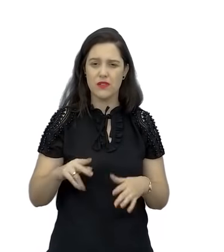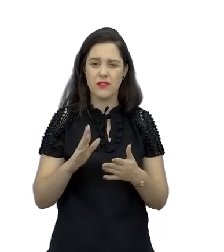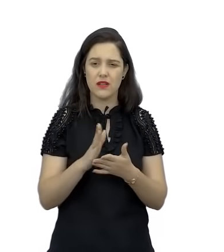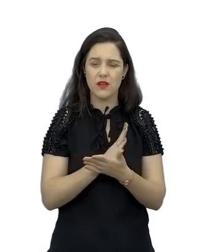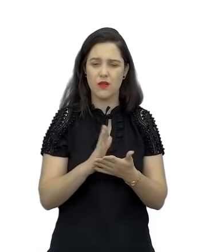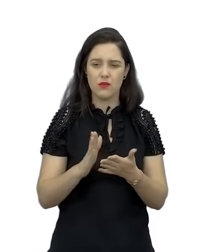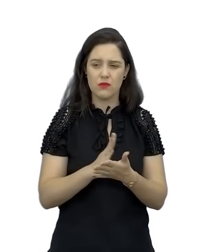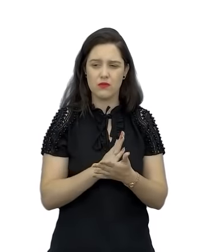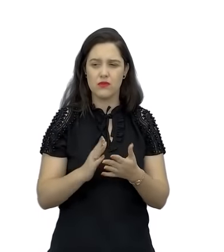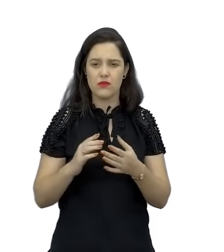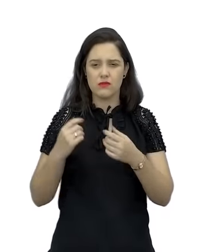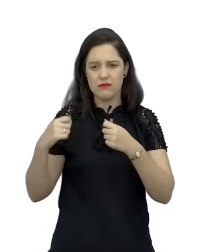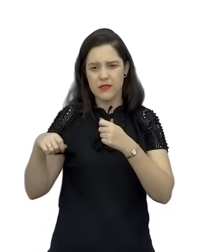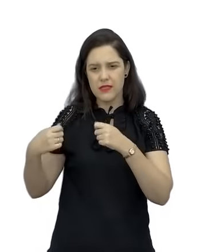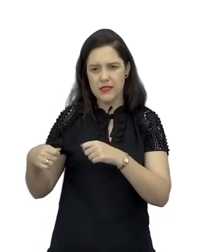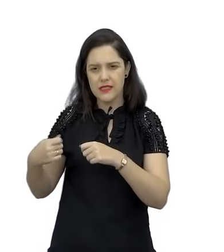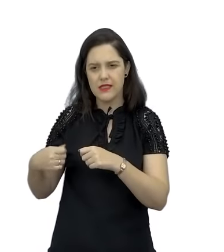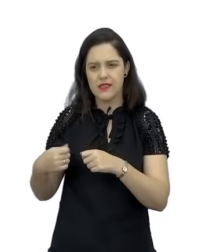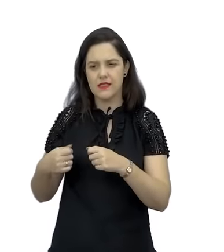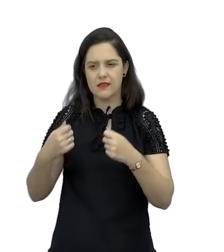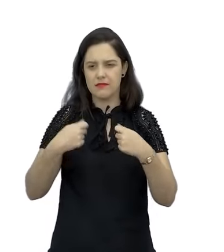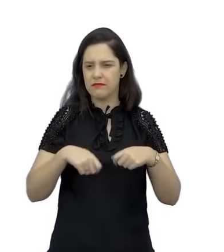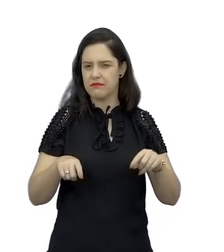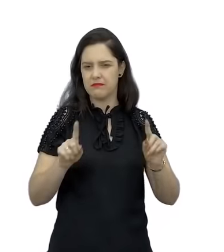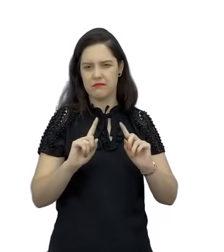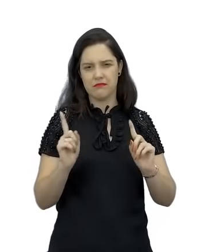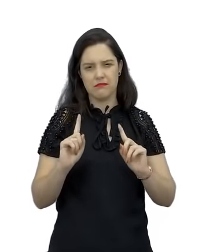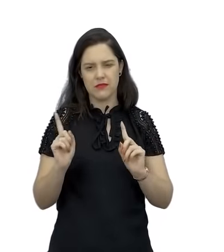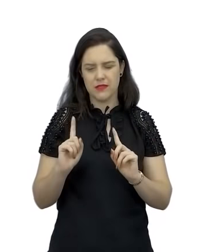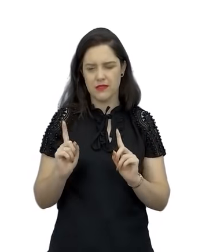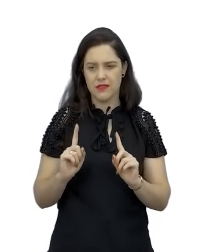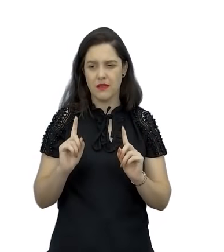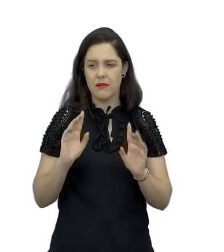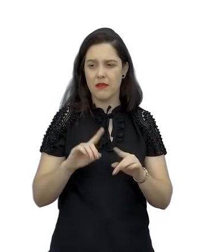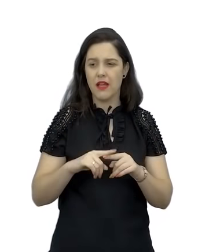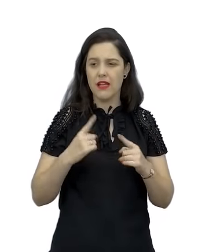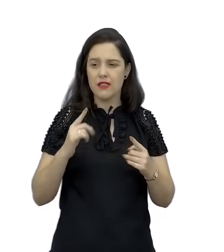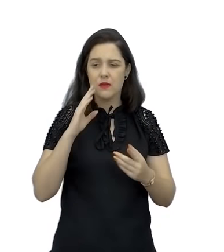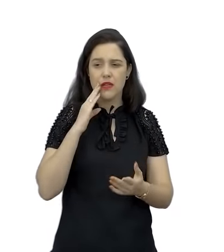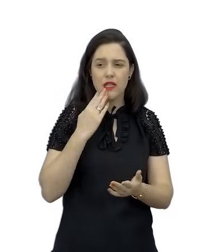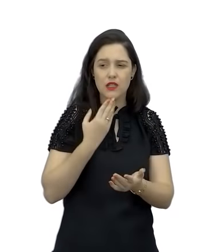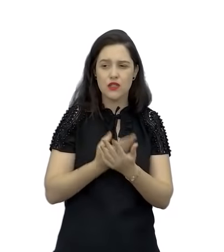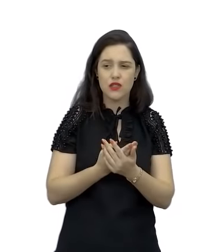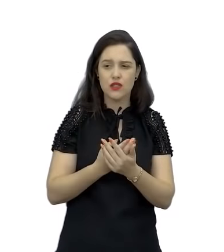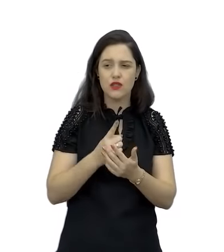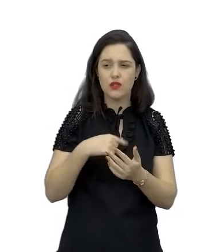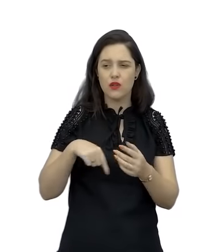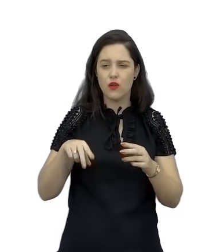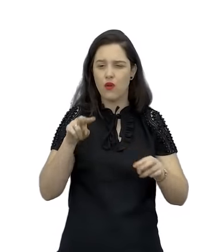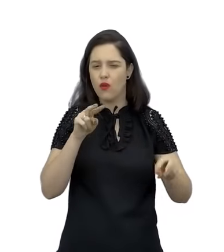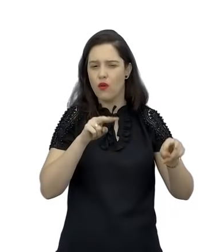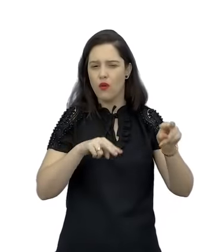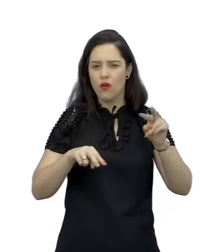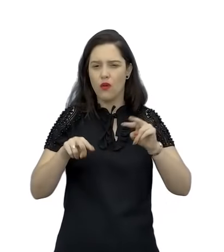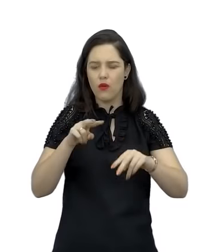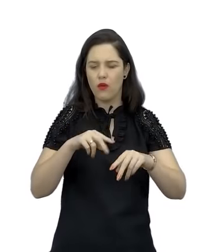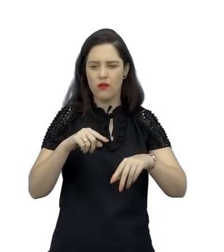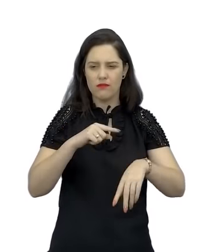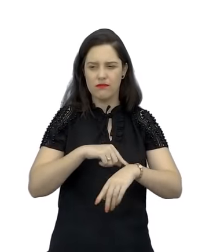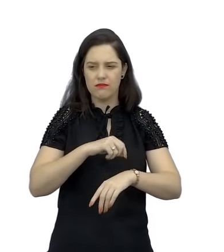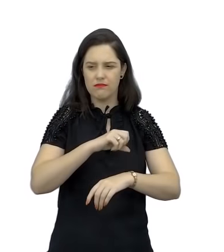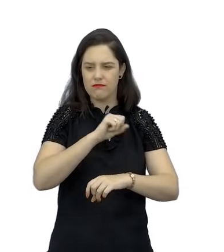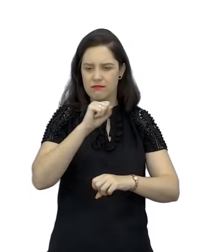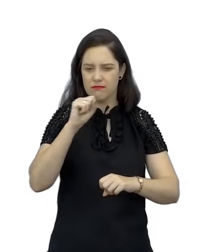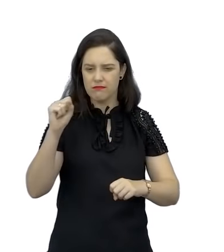professores não, né? Ainda, mas eu creio que toda vez que a gente olha, que a gente se debruça, mesmo que a gente já